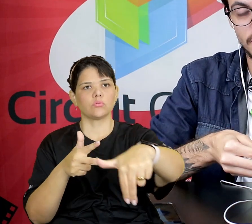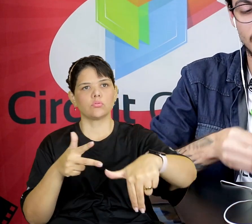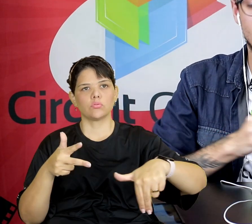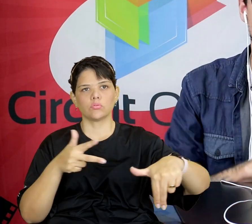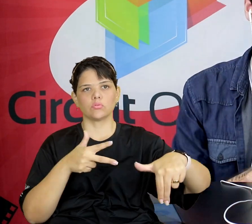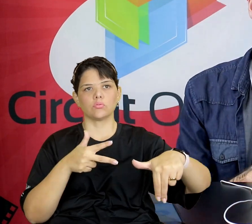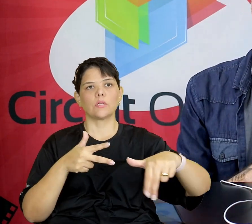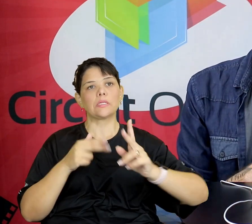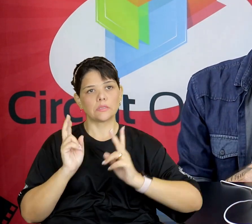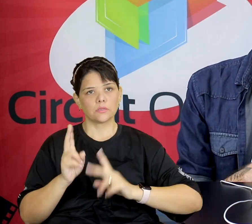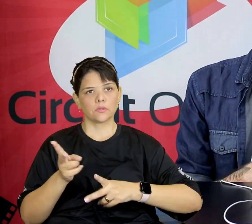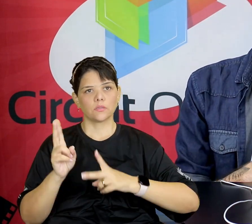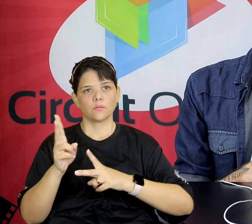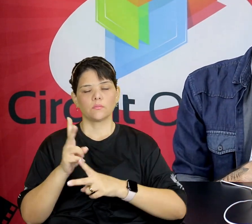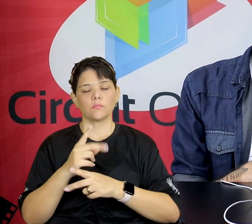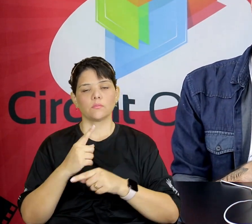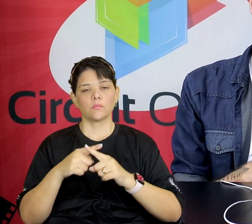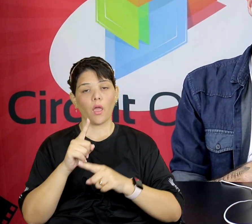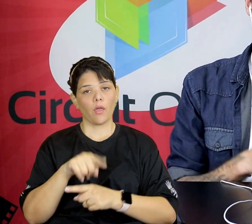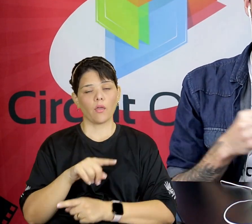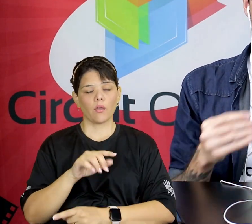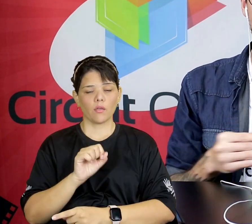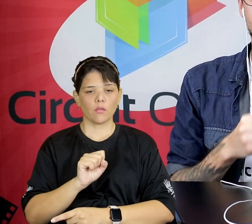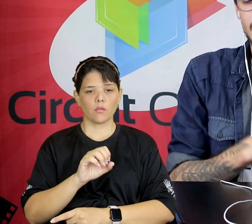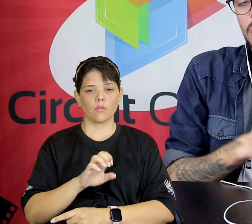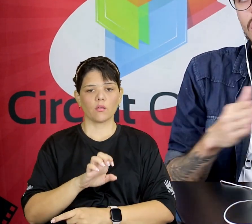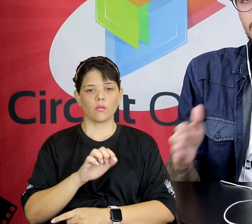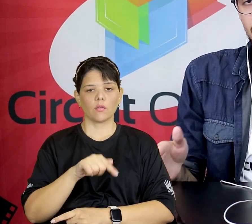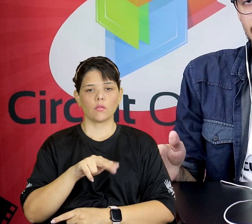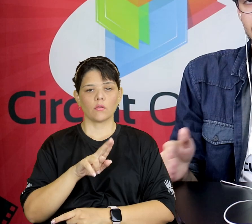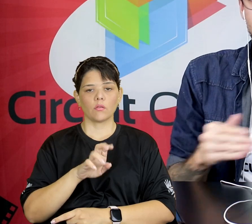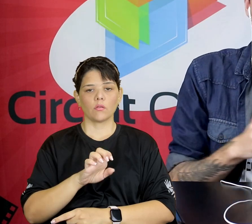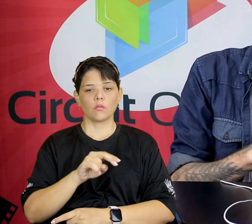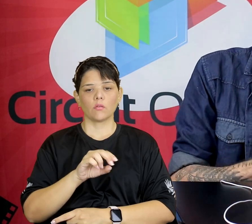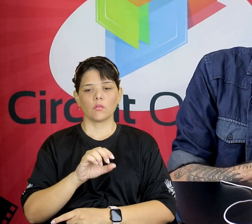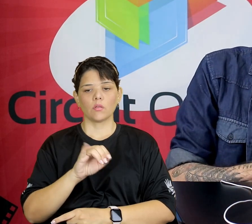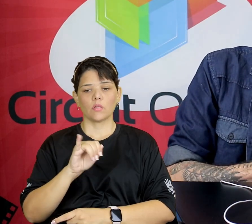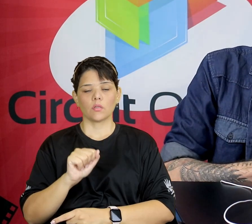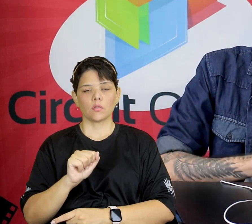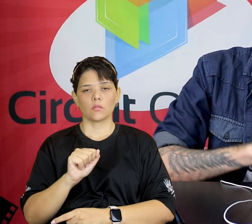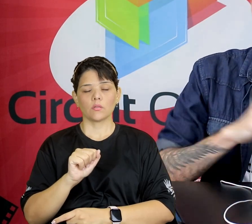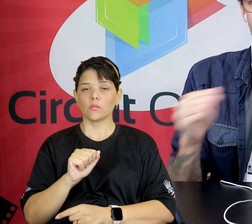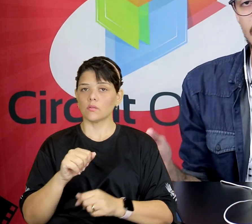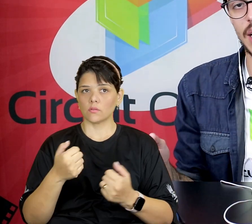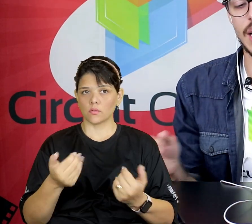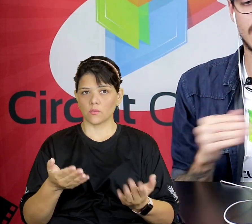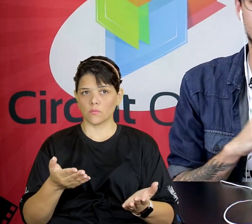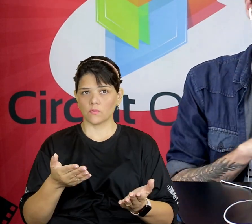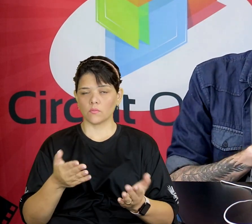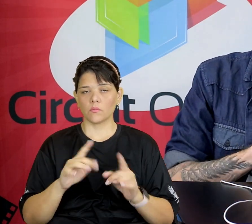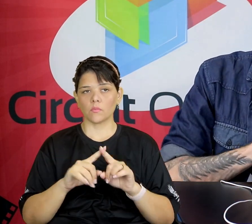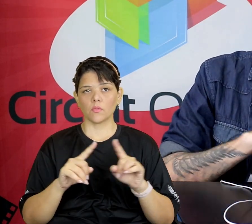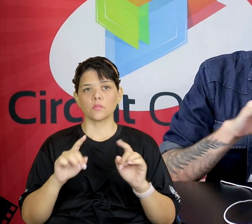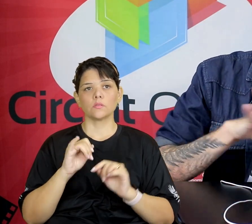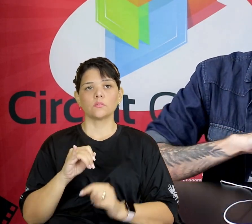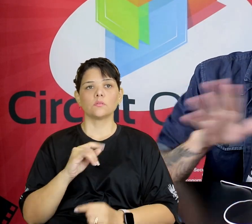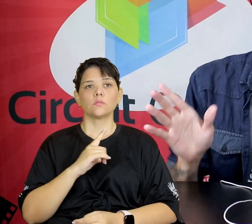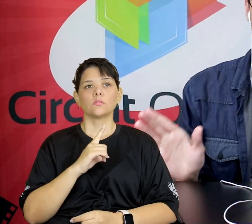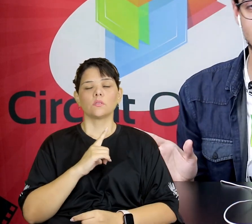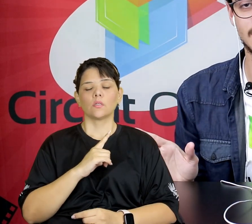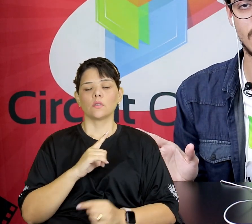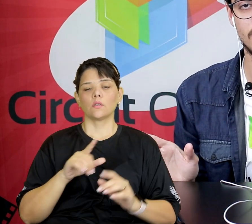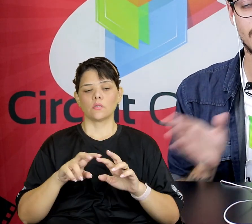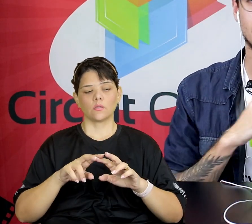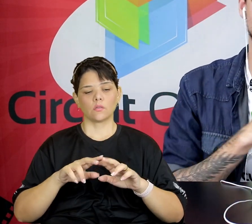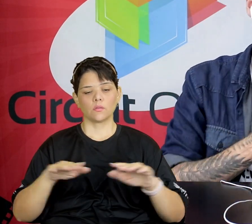rápido. Agora, se eu tenho um filme sem corte desses, que se passa durante um jantar, um jantar